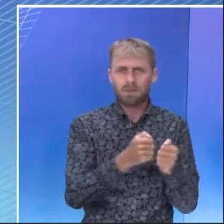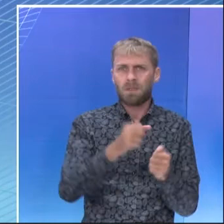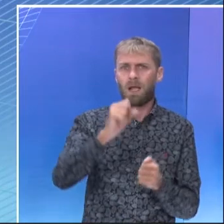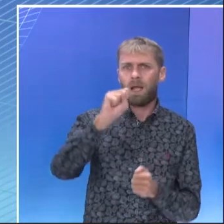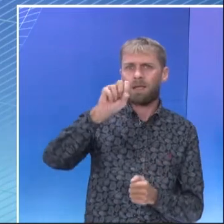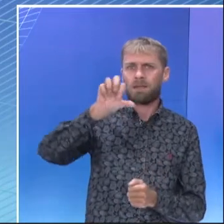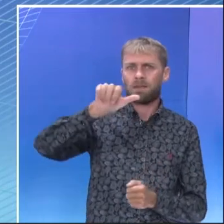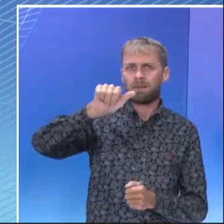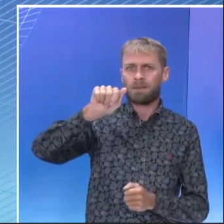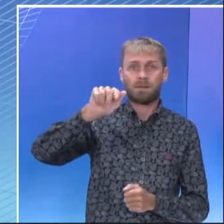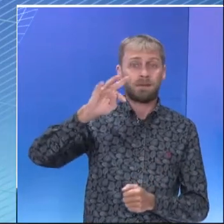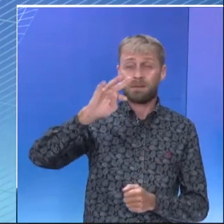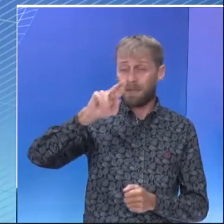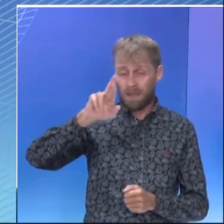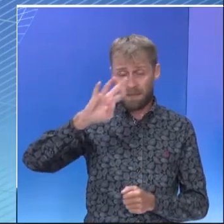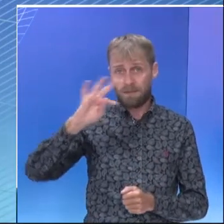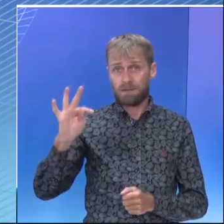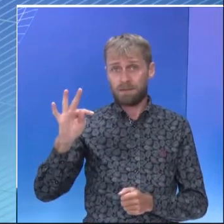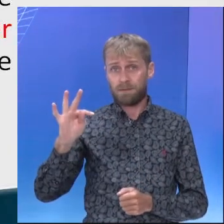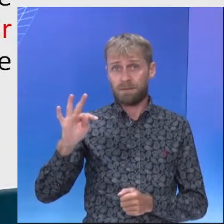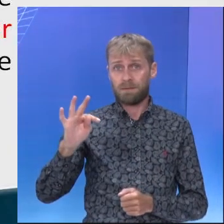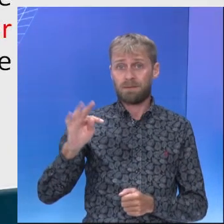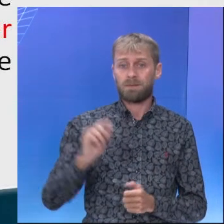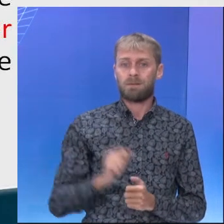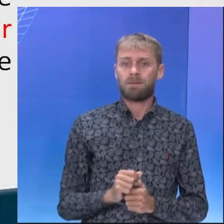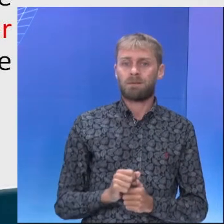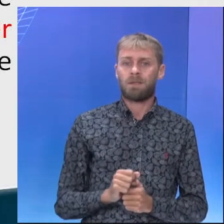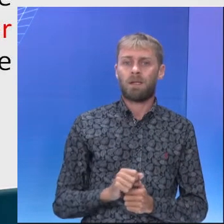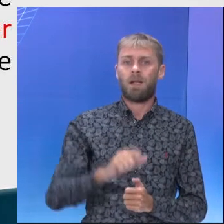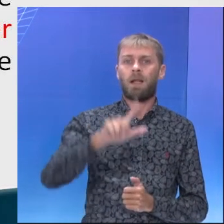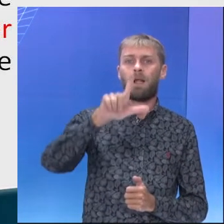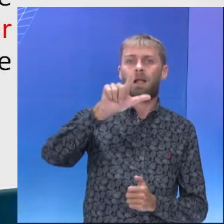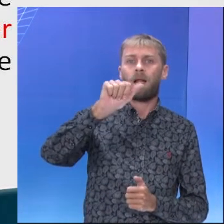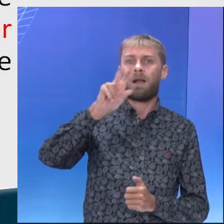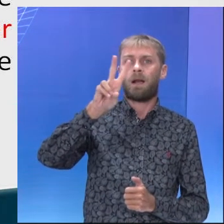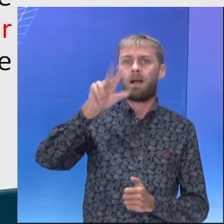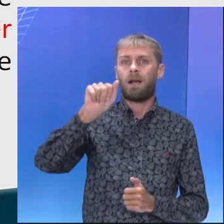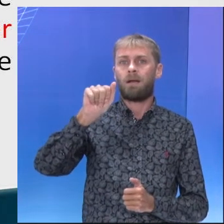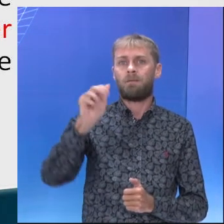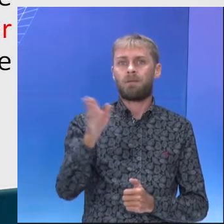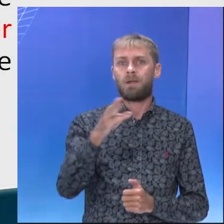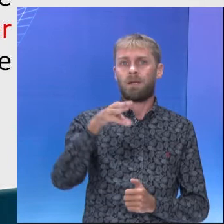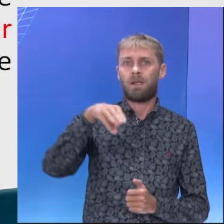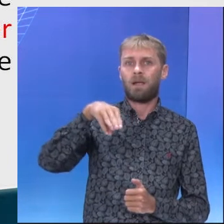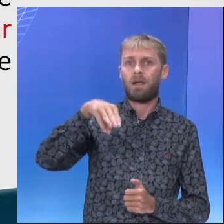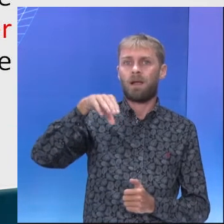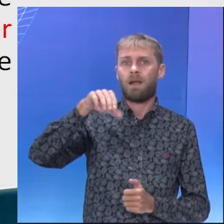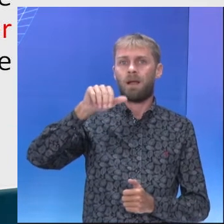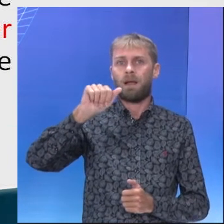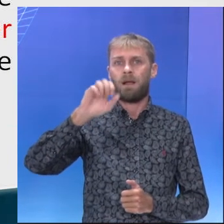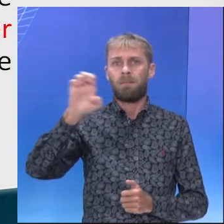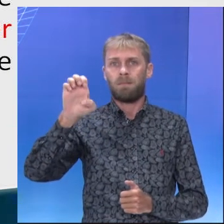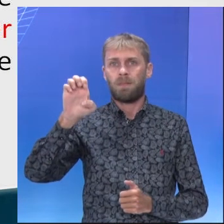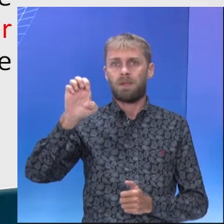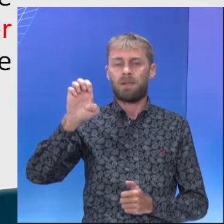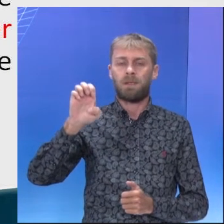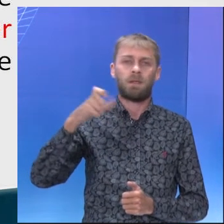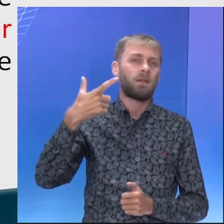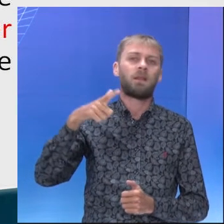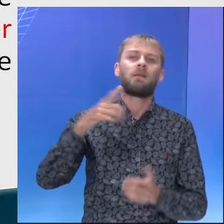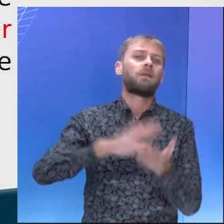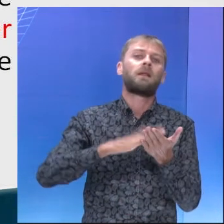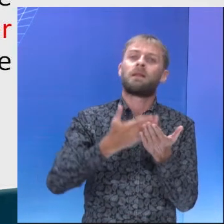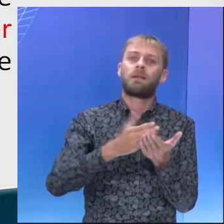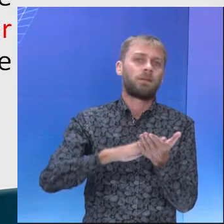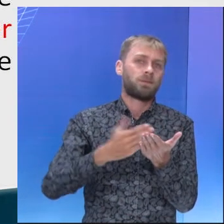tem start, de iniciar. Start de o quê? Lava-me. Não tem a menor ideia dessa tradução, não tem tradução para